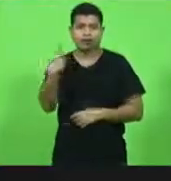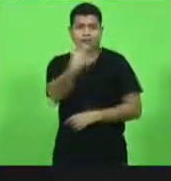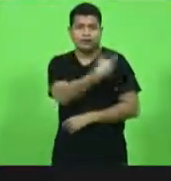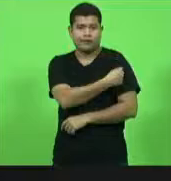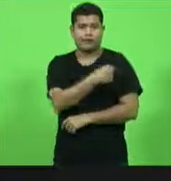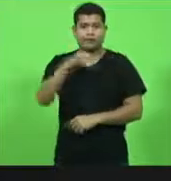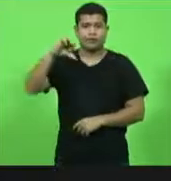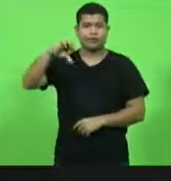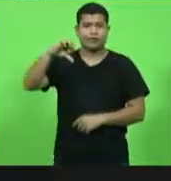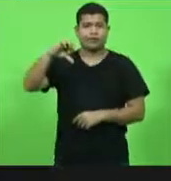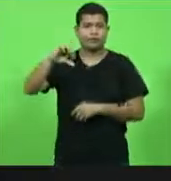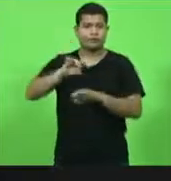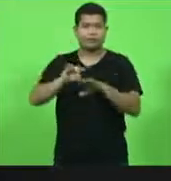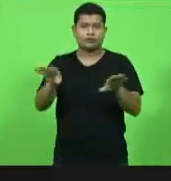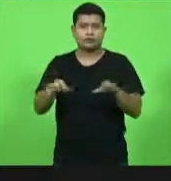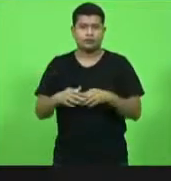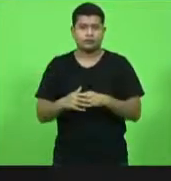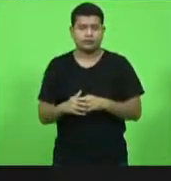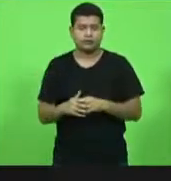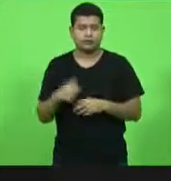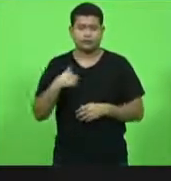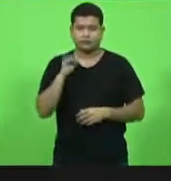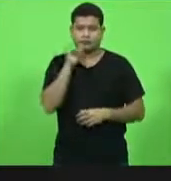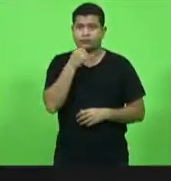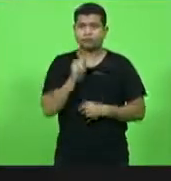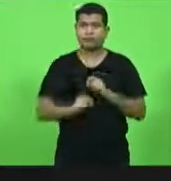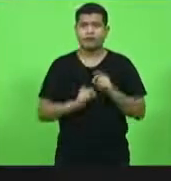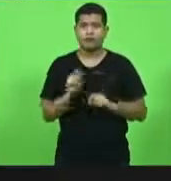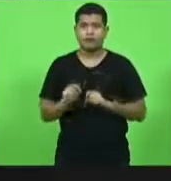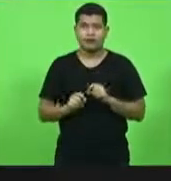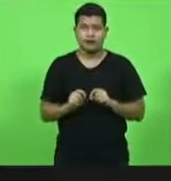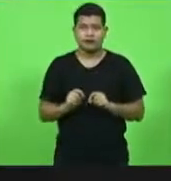Painel, mas o que eu quero lamentar aqui, presidente